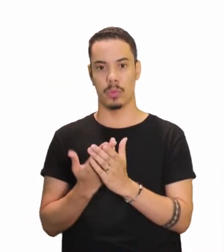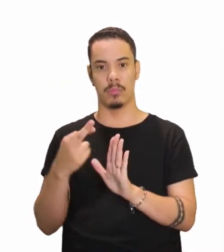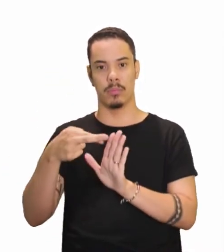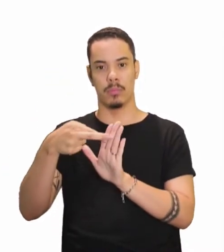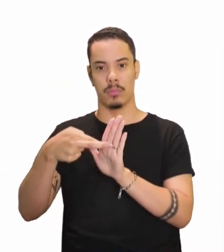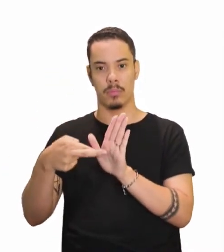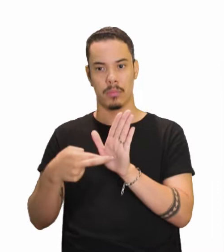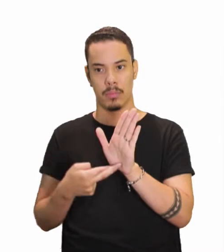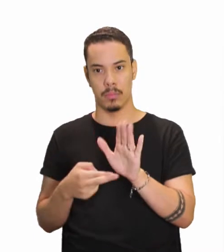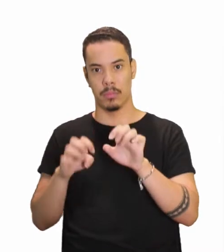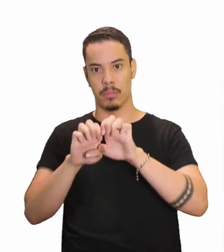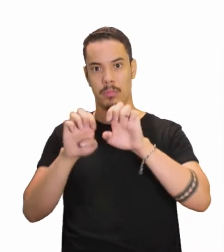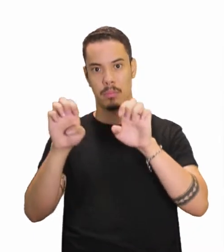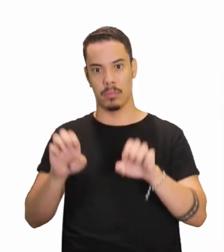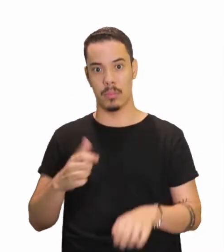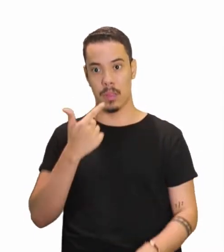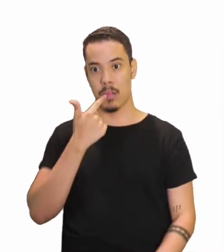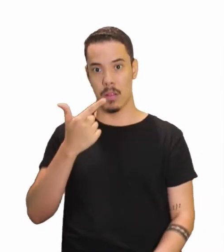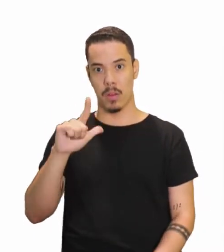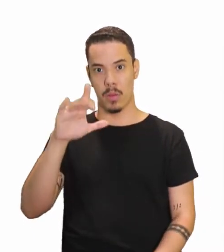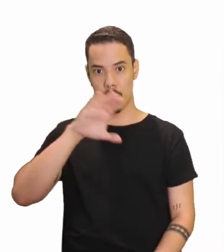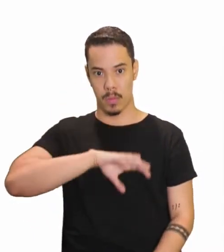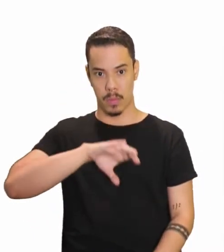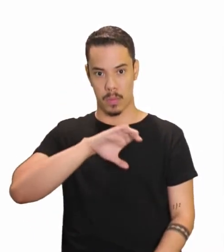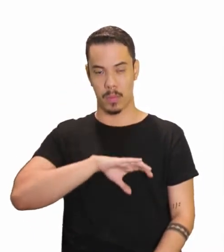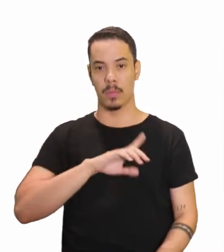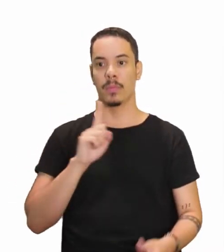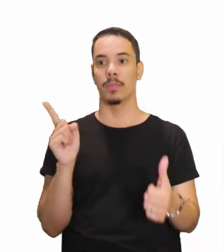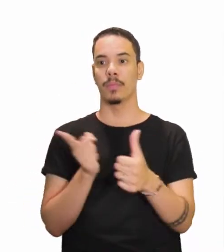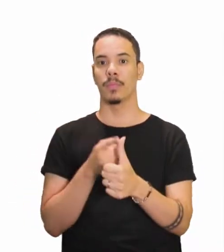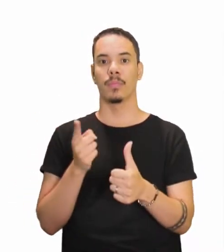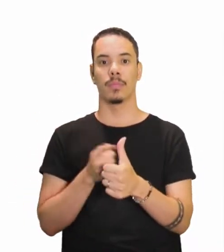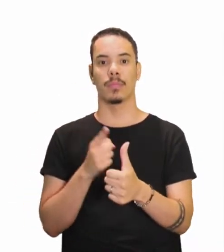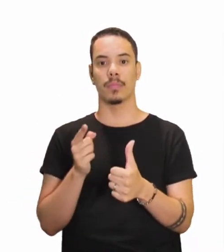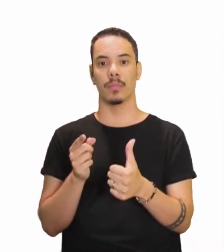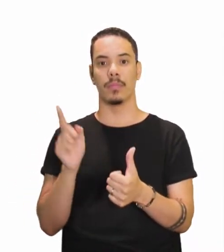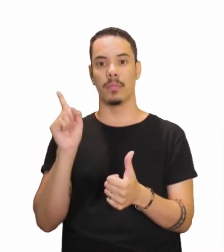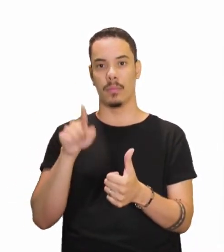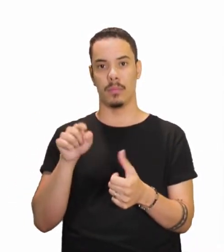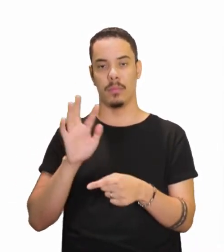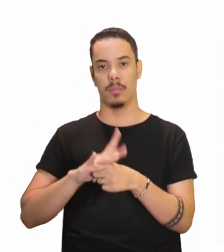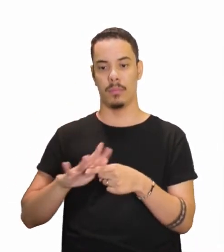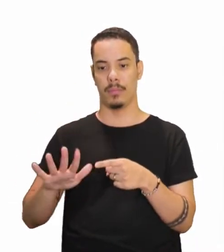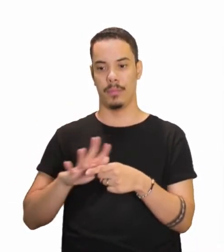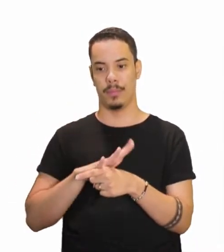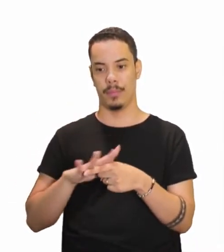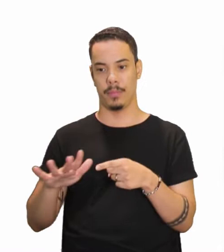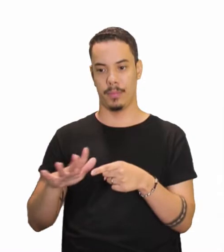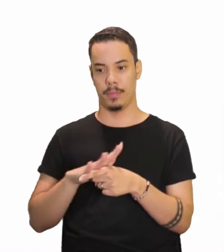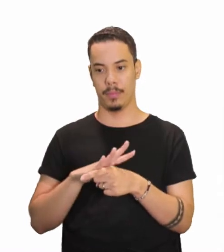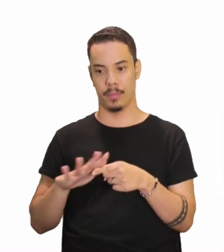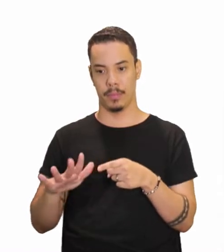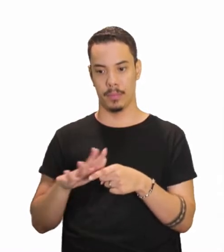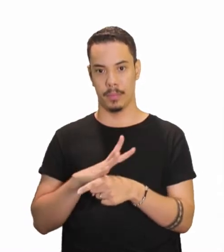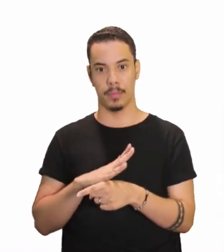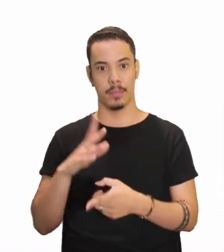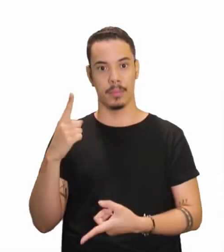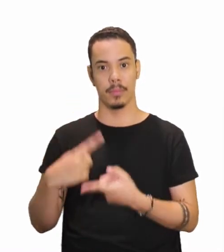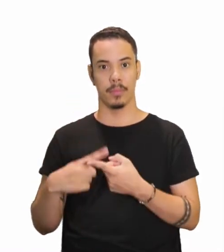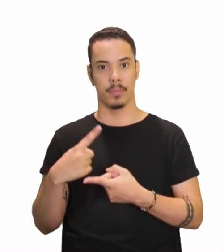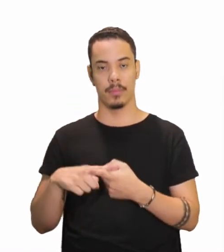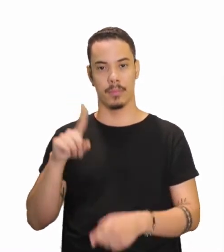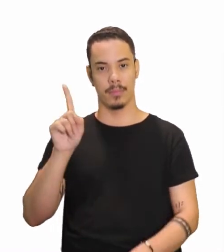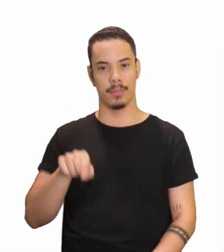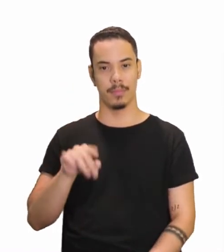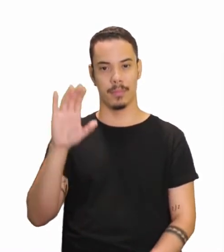essa estrutura da língua portuguesa. E a primeira é a fonologia. A fonologia, né, é a